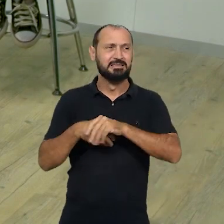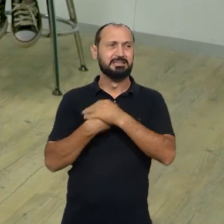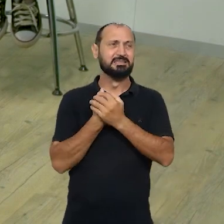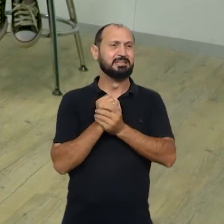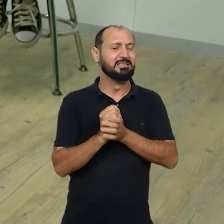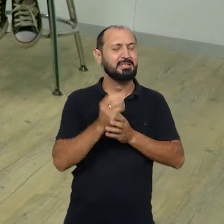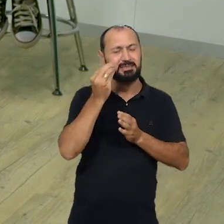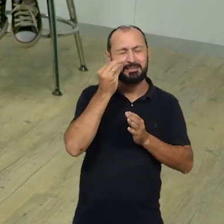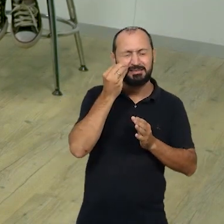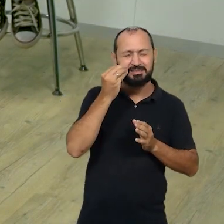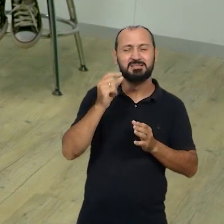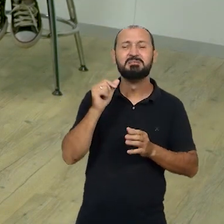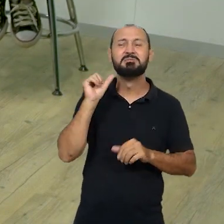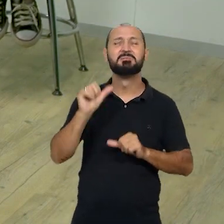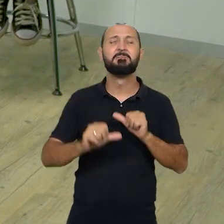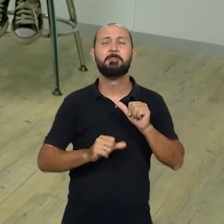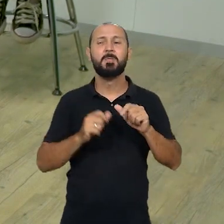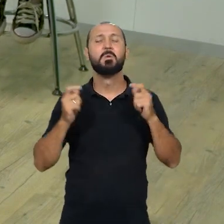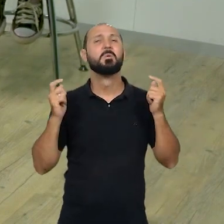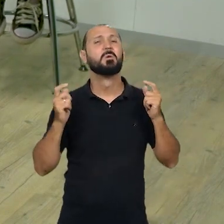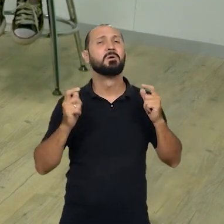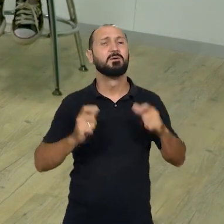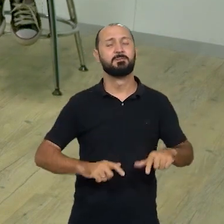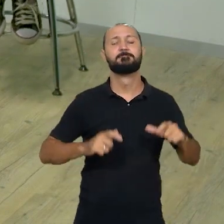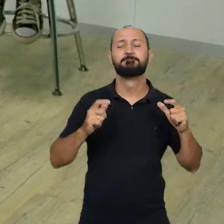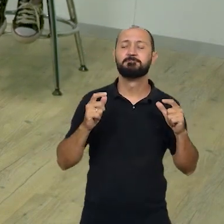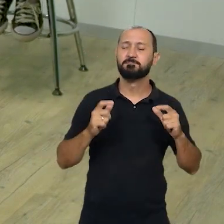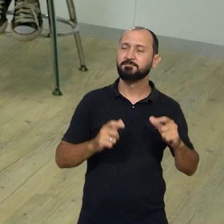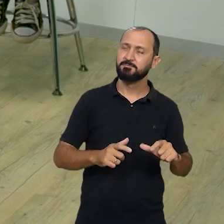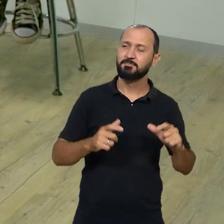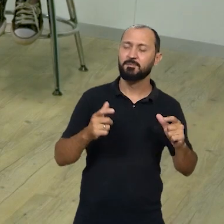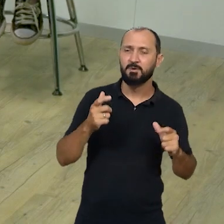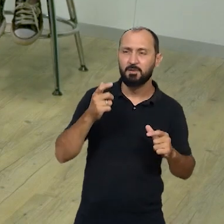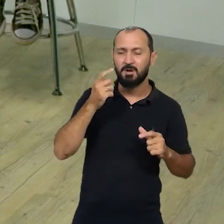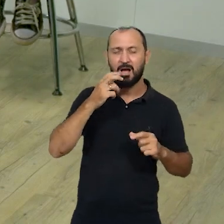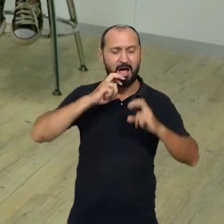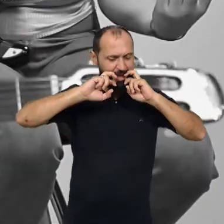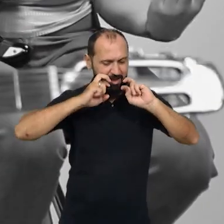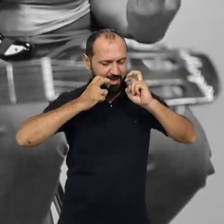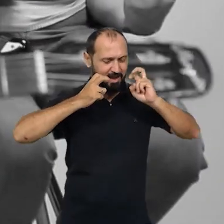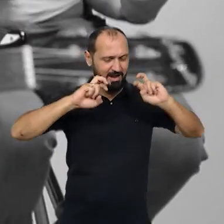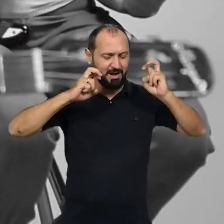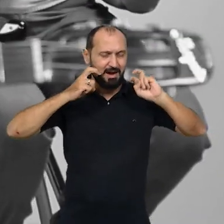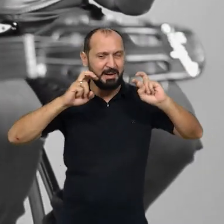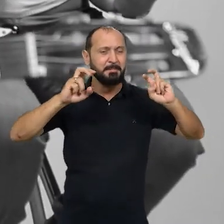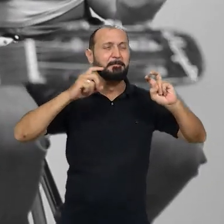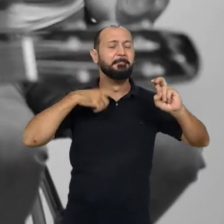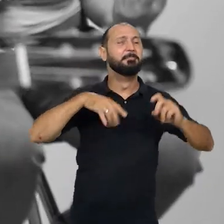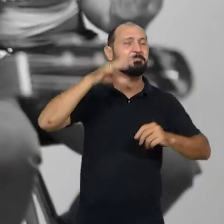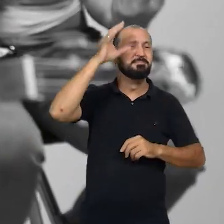Ela me pede um café e um acompanhamento pra ficar.